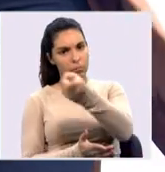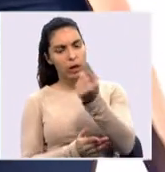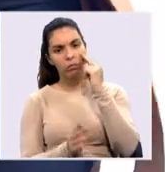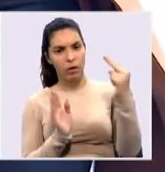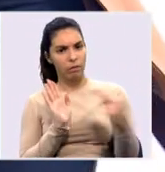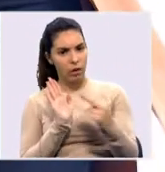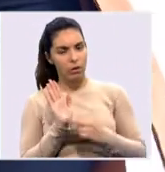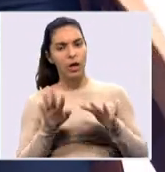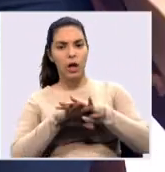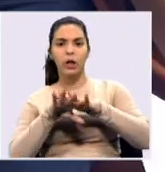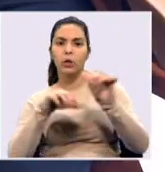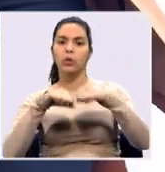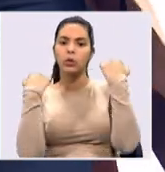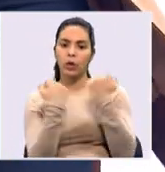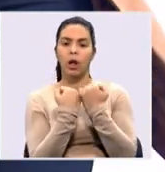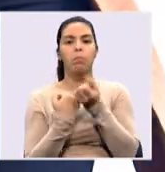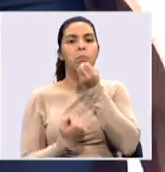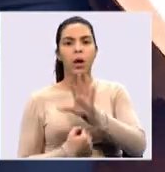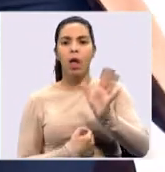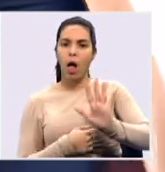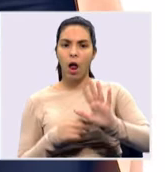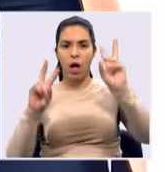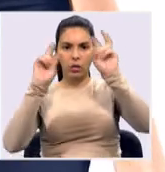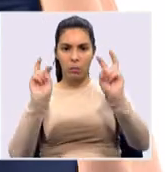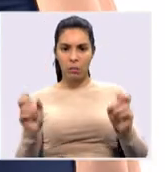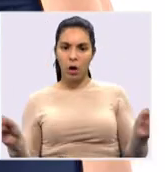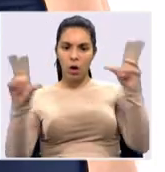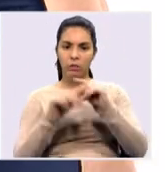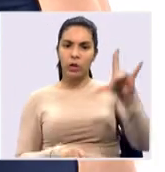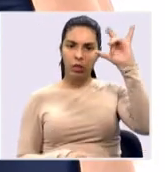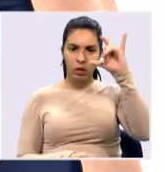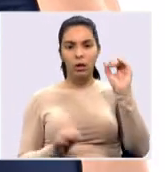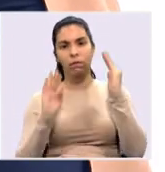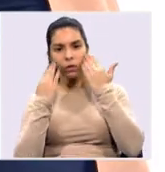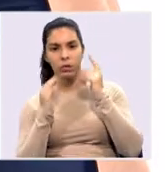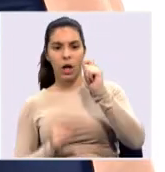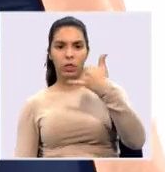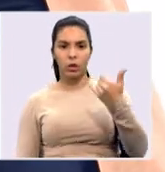podes continuar a acompanhar-nos nas nossas redes sociais. Não percas os nossos conteúdos exclusivos no